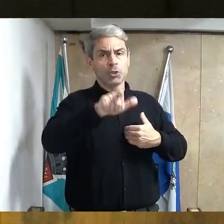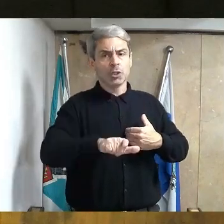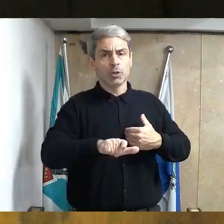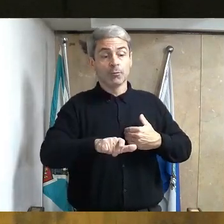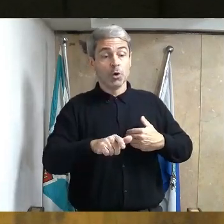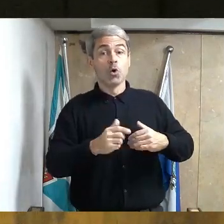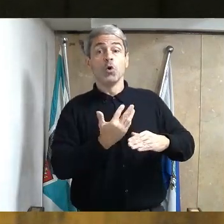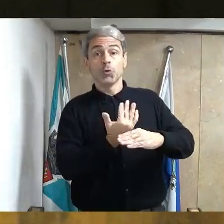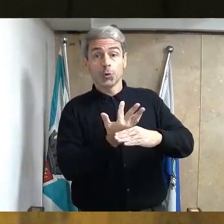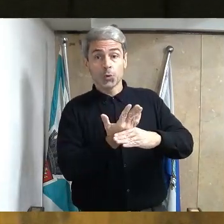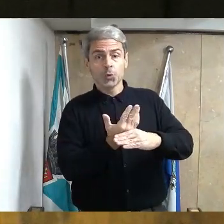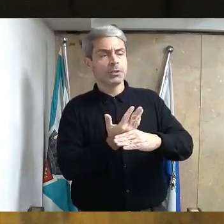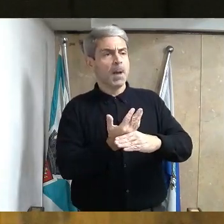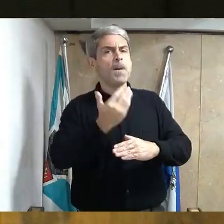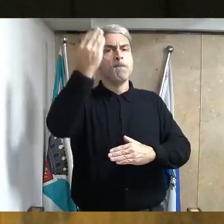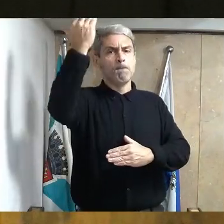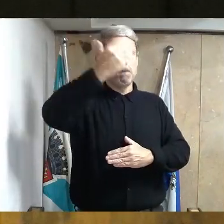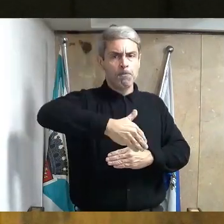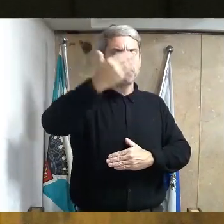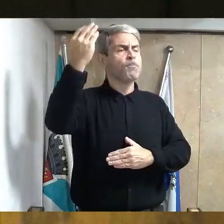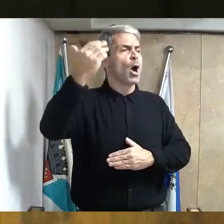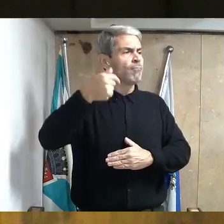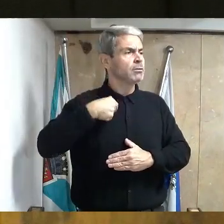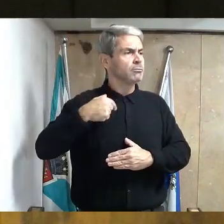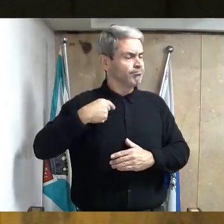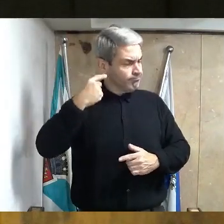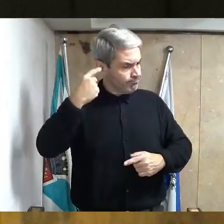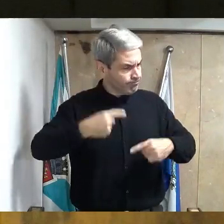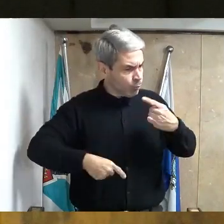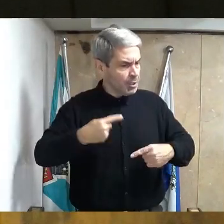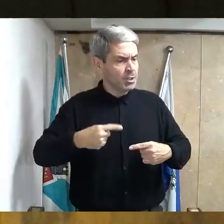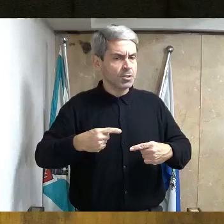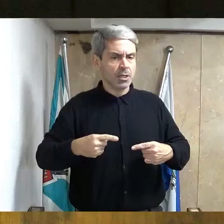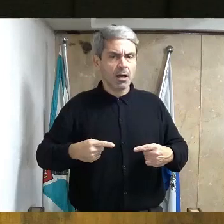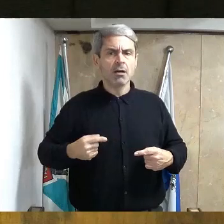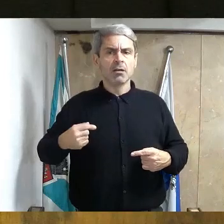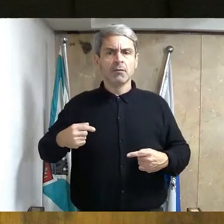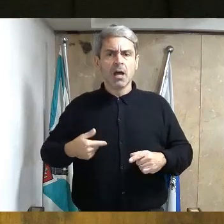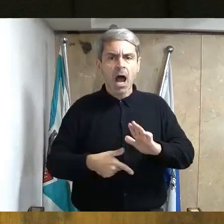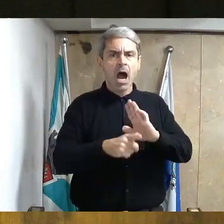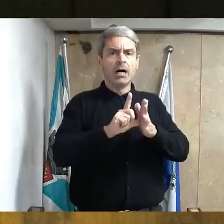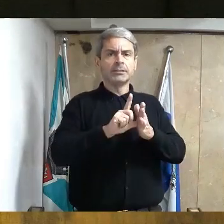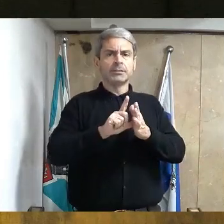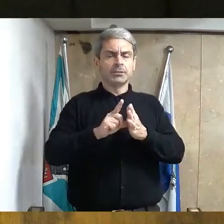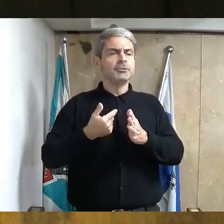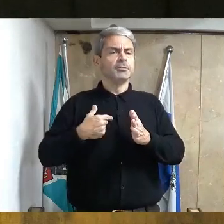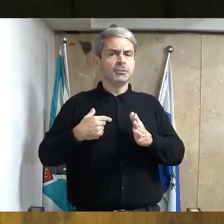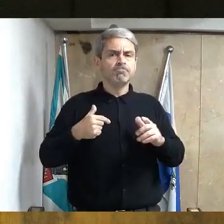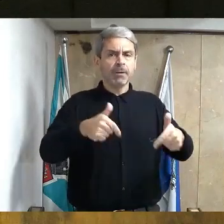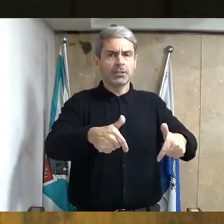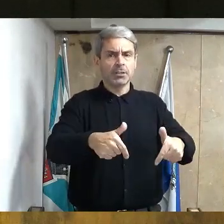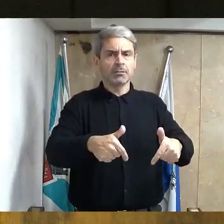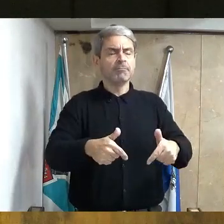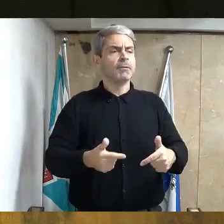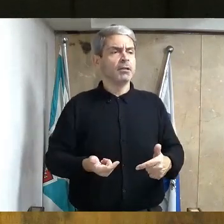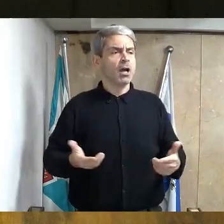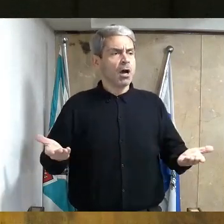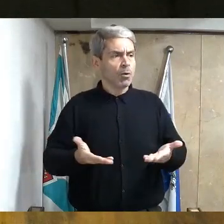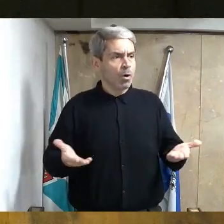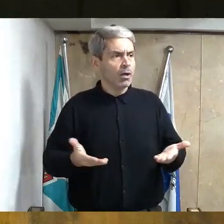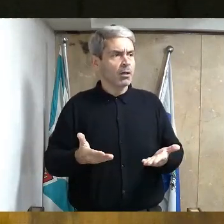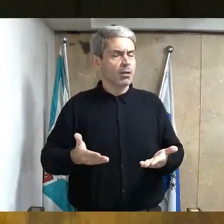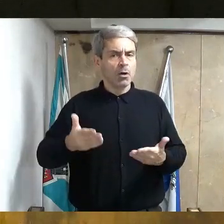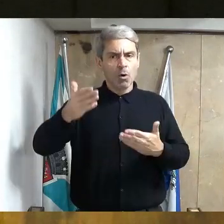de Caxias prova que tem uma Câmara atuante na vanguarda e na proteção de todos os munícipes. Agradeço aos